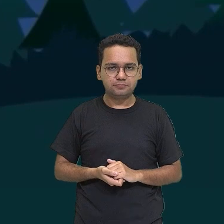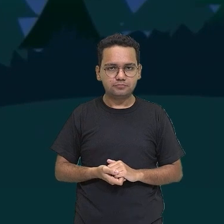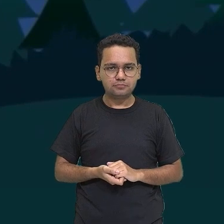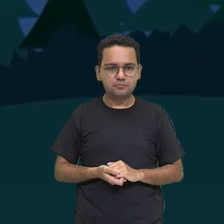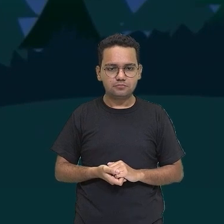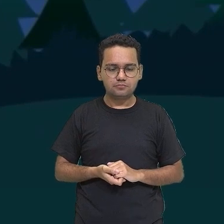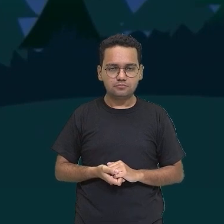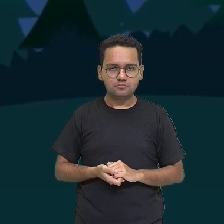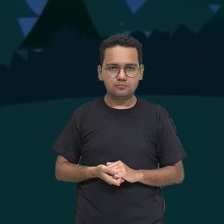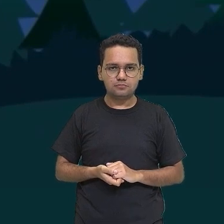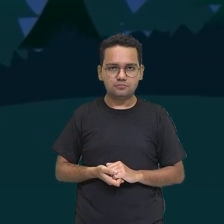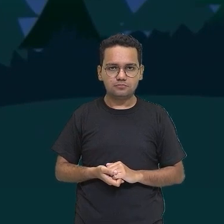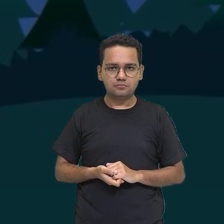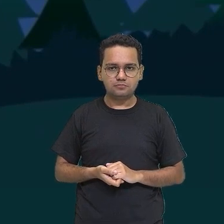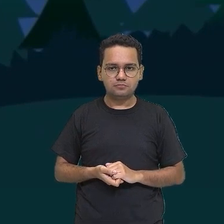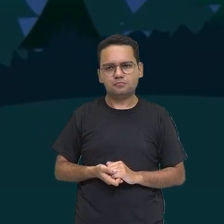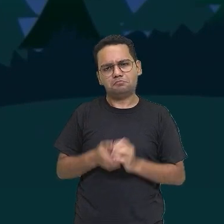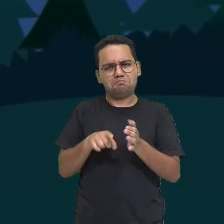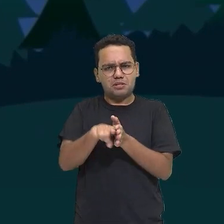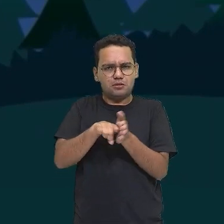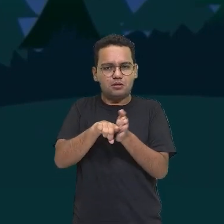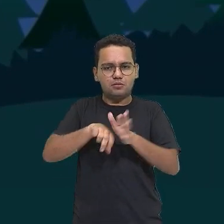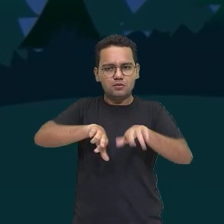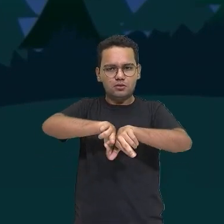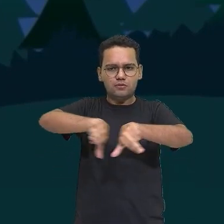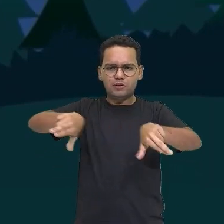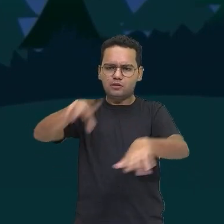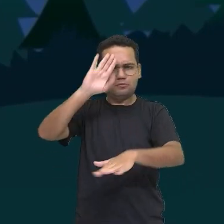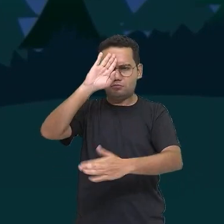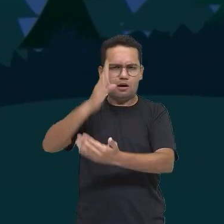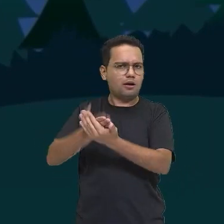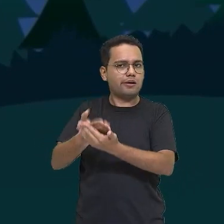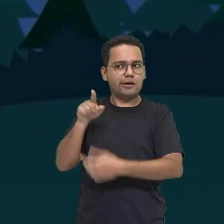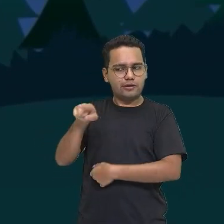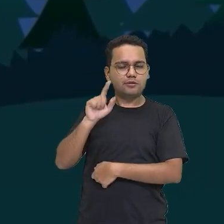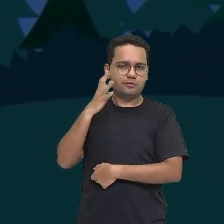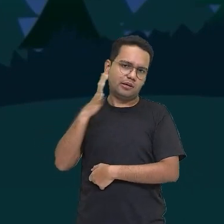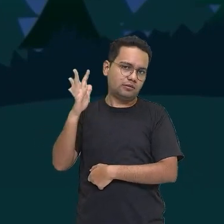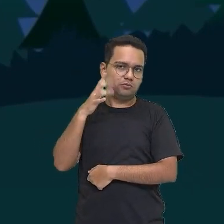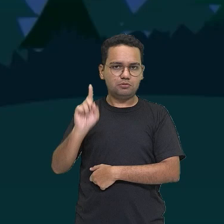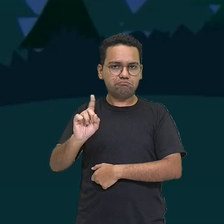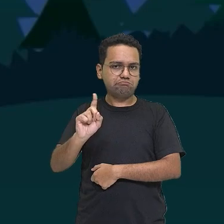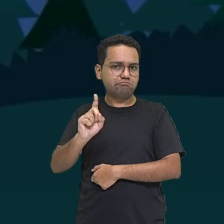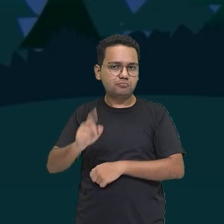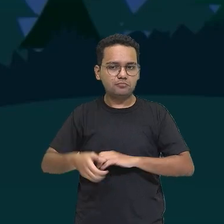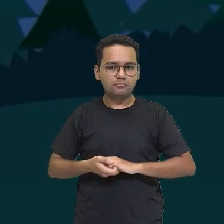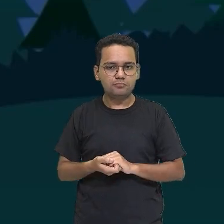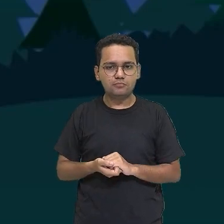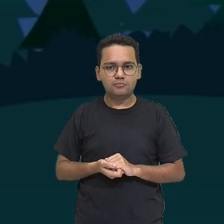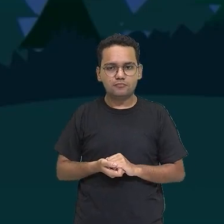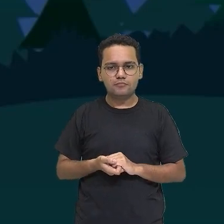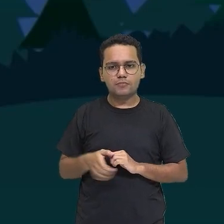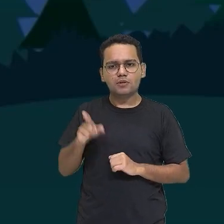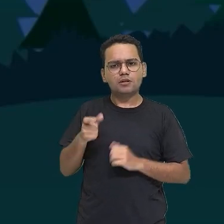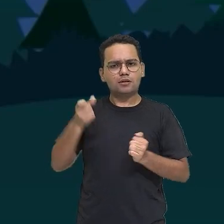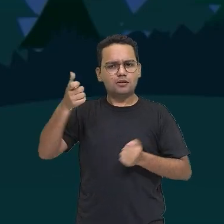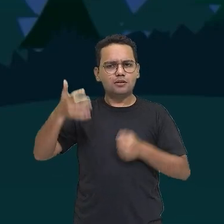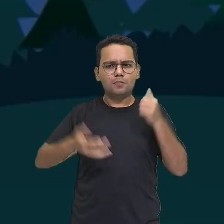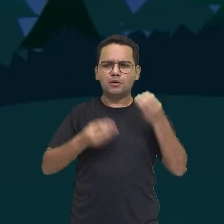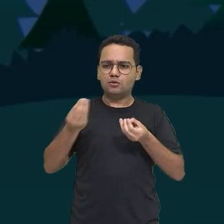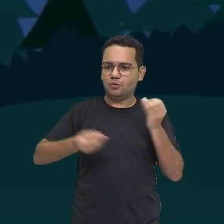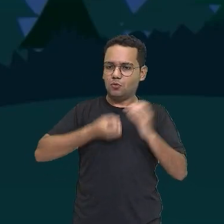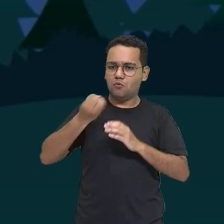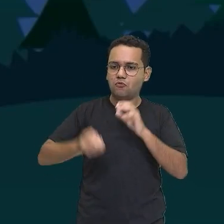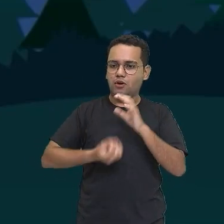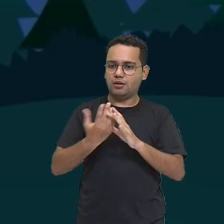Muitos cientistas, eles não acreditam nessa teoria, né? Que fala sobre o surgimento